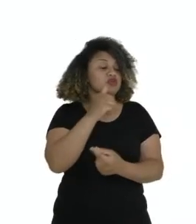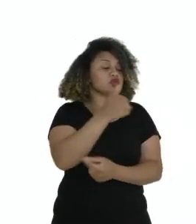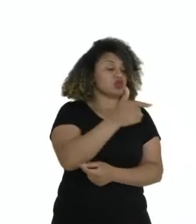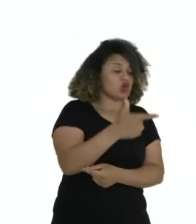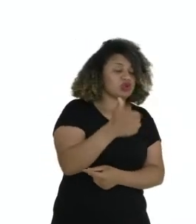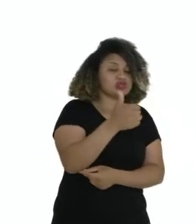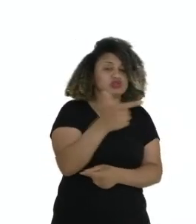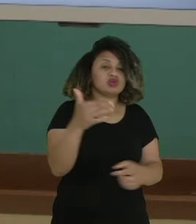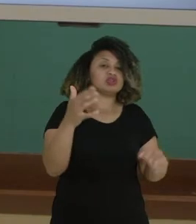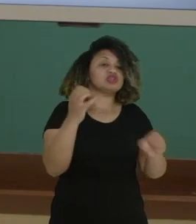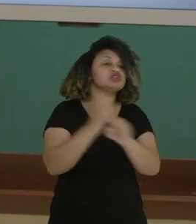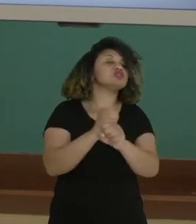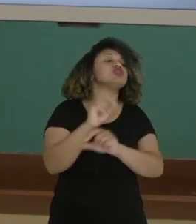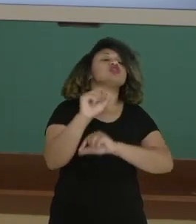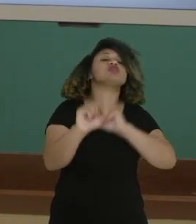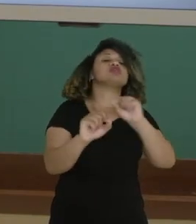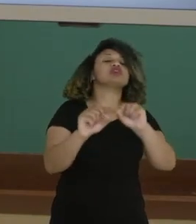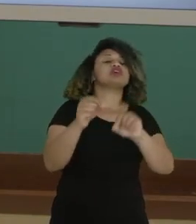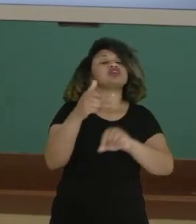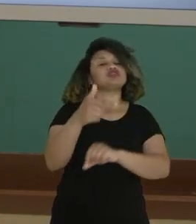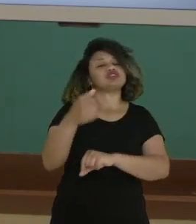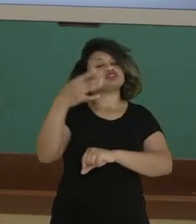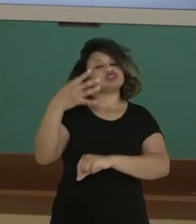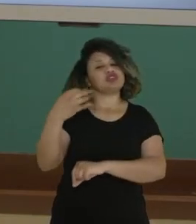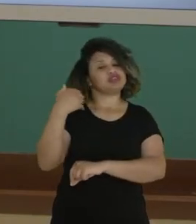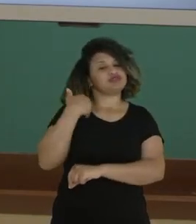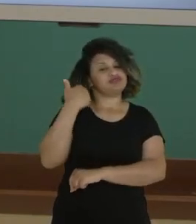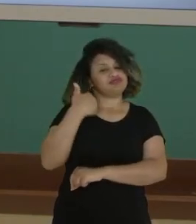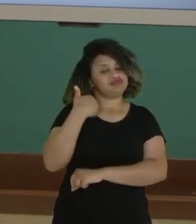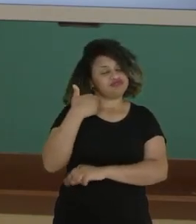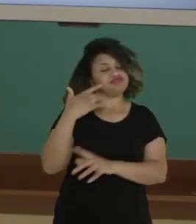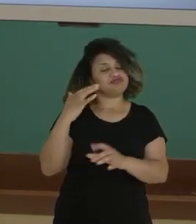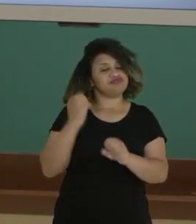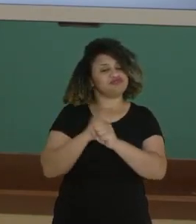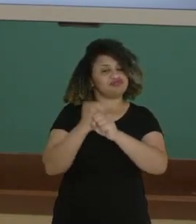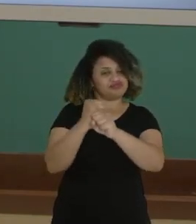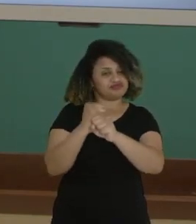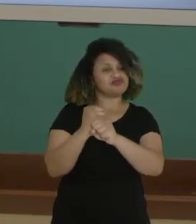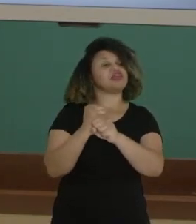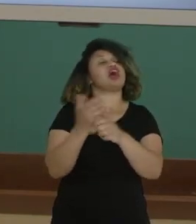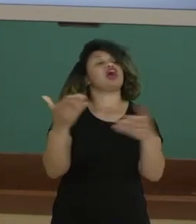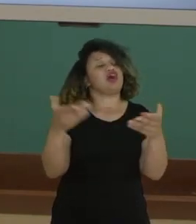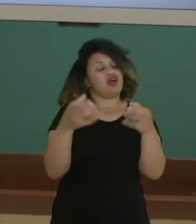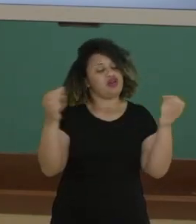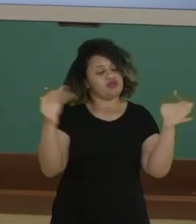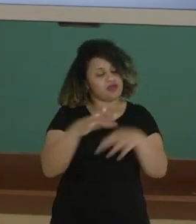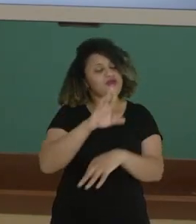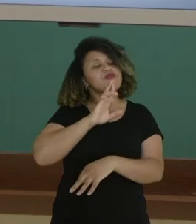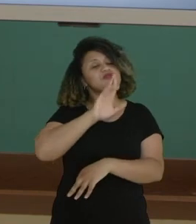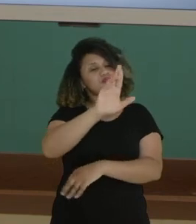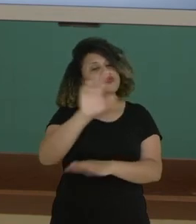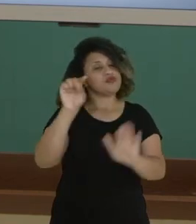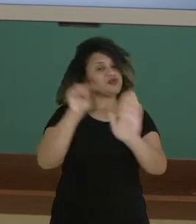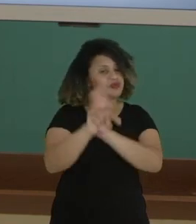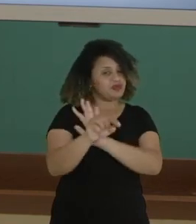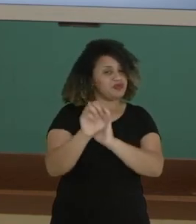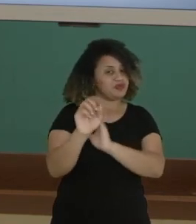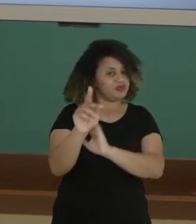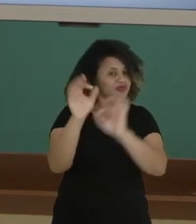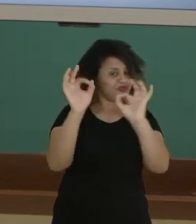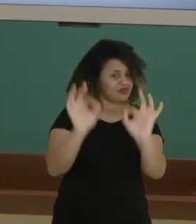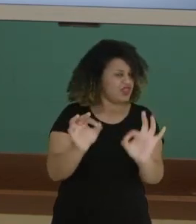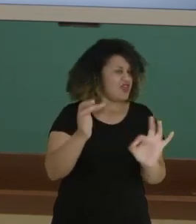das idades é 24 anos. Agora sim está respondida a questão, ok?